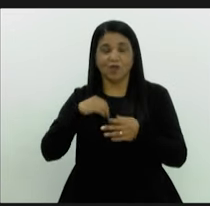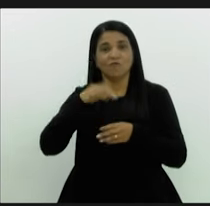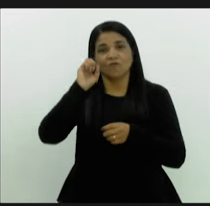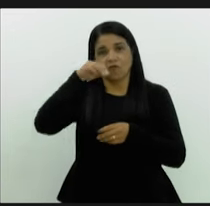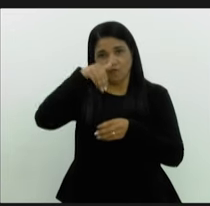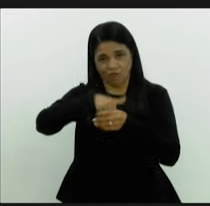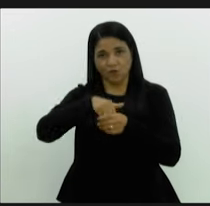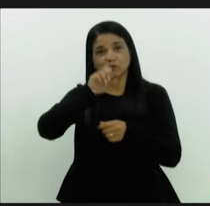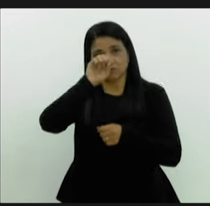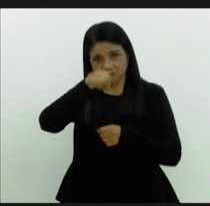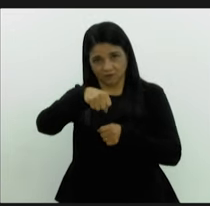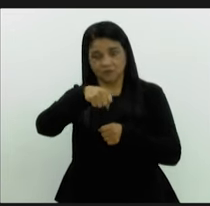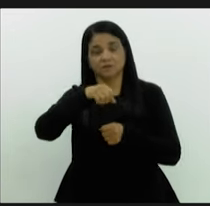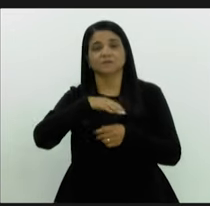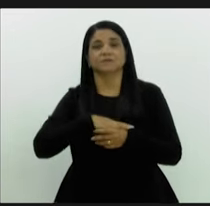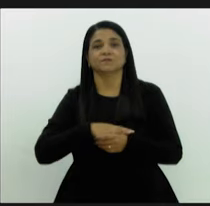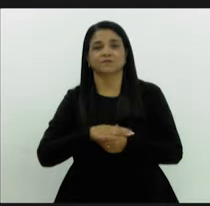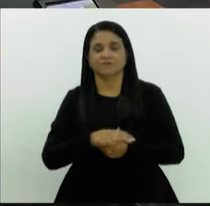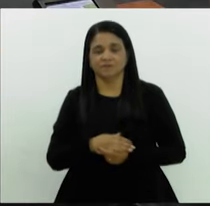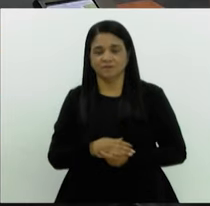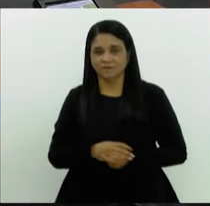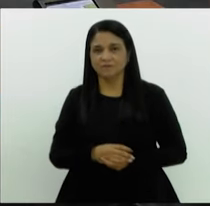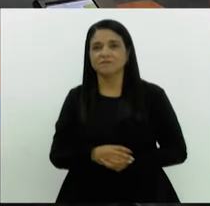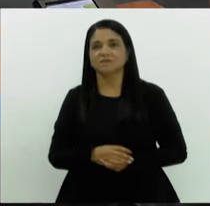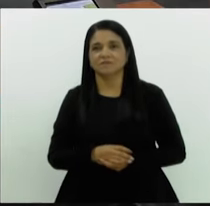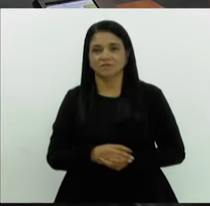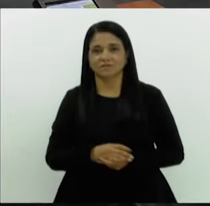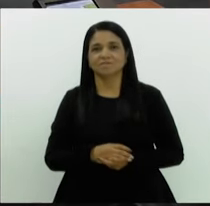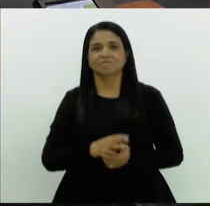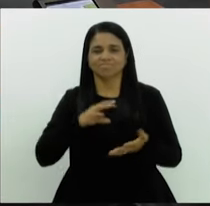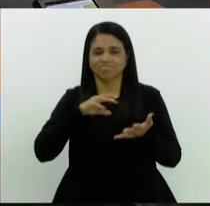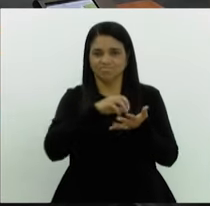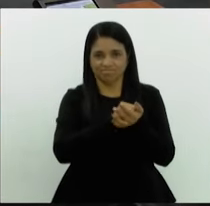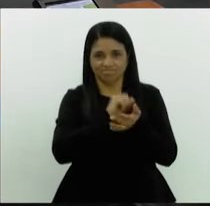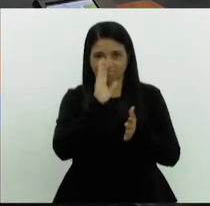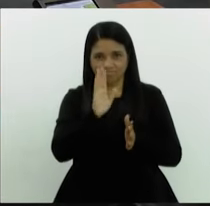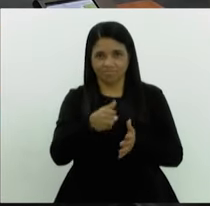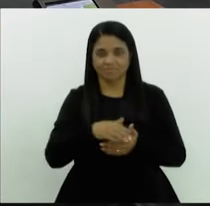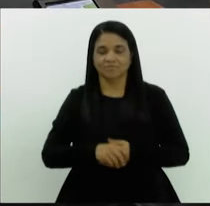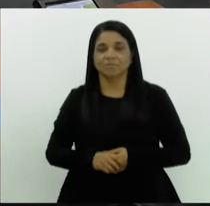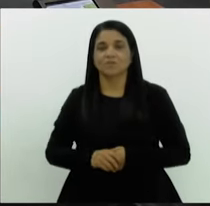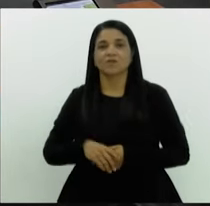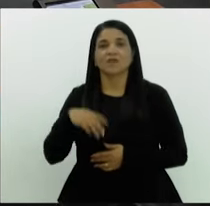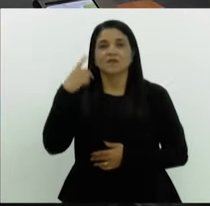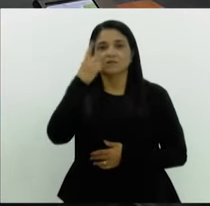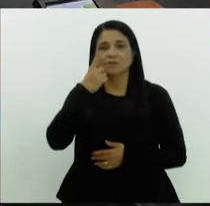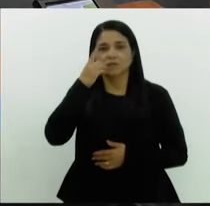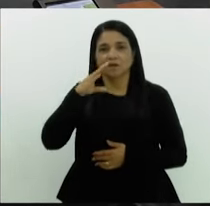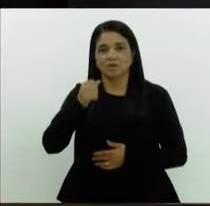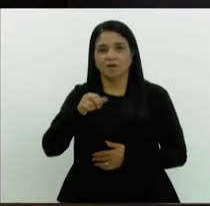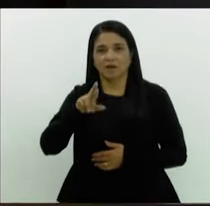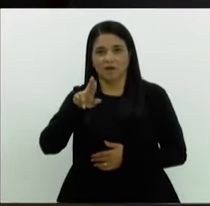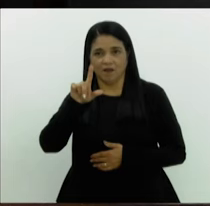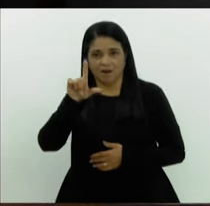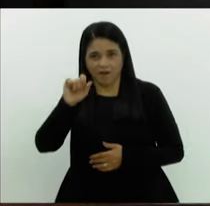vota? Voto sim, senhor presidente. Ok, está consignado. Deputada Carla